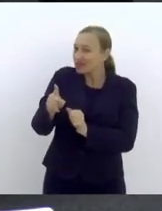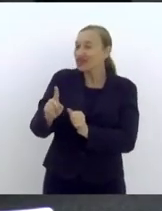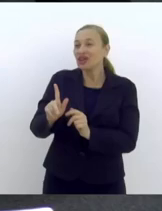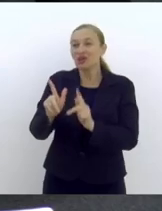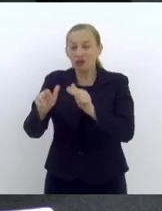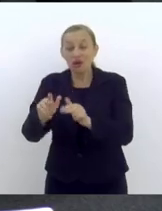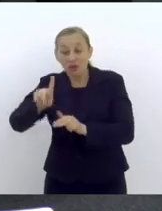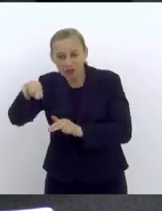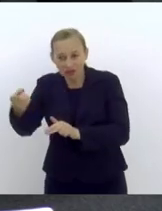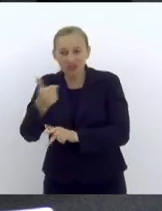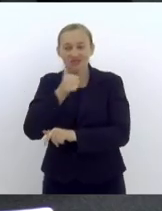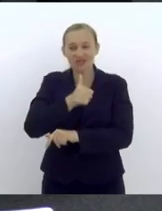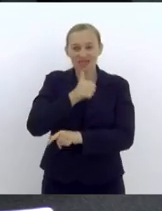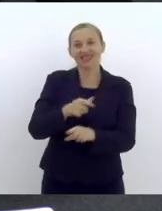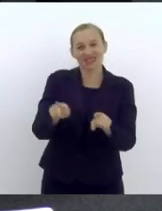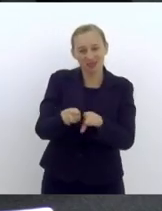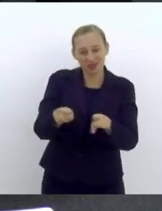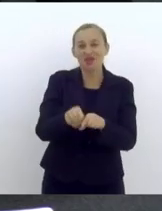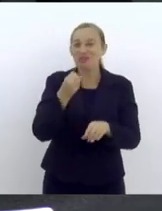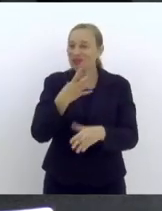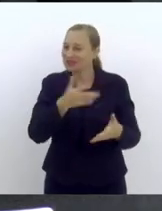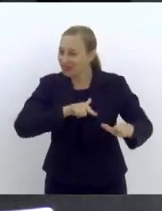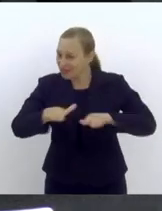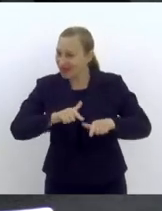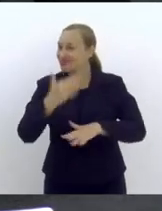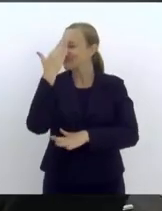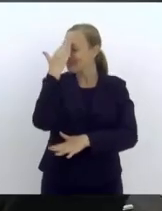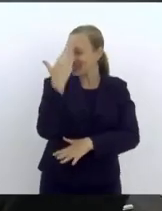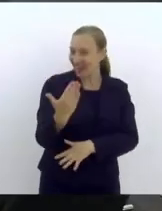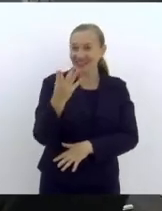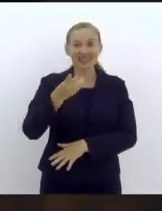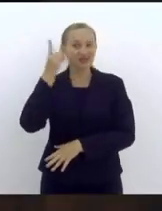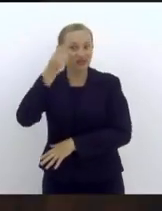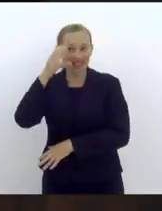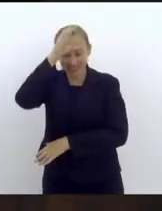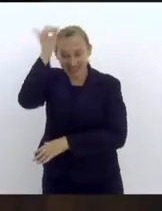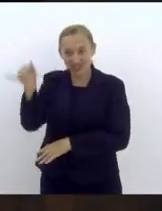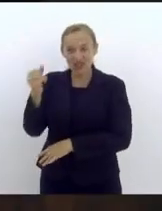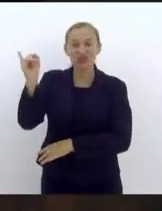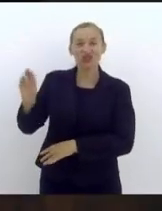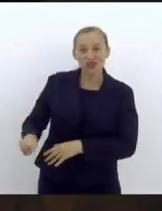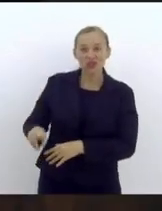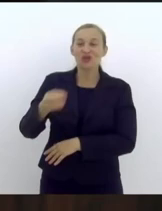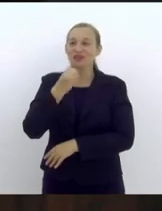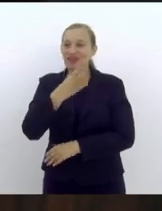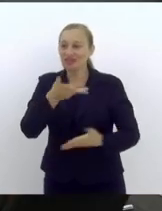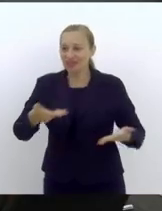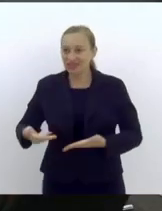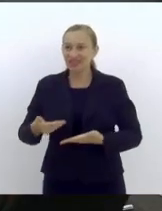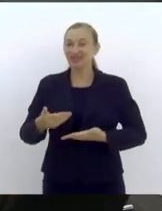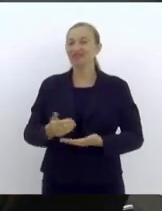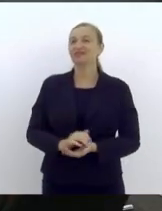com todas bons trabalhos Obrigada deputada tia Ju seja bem-vinda